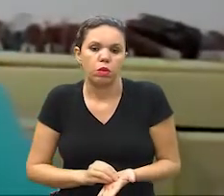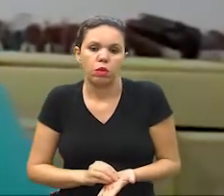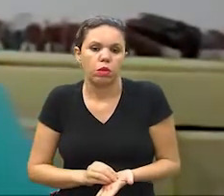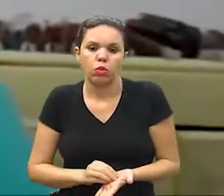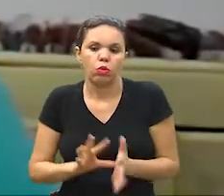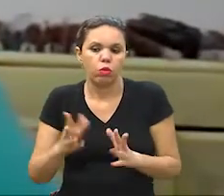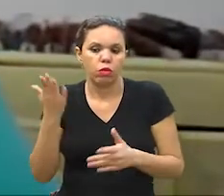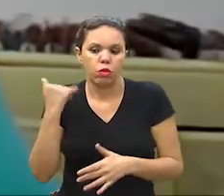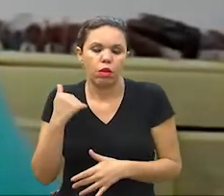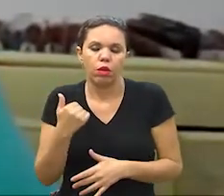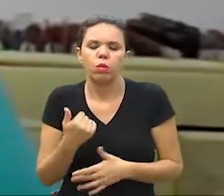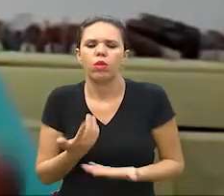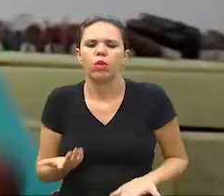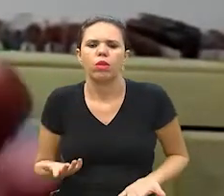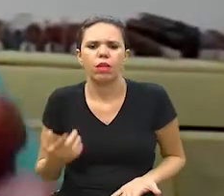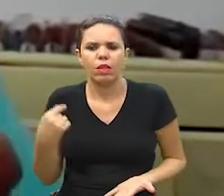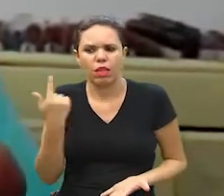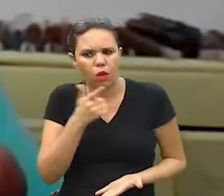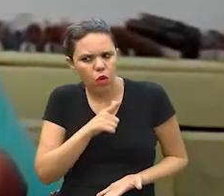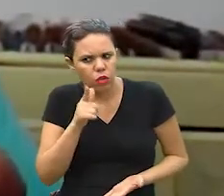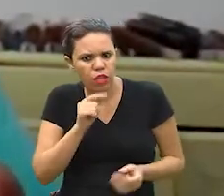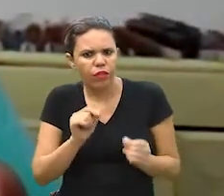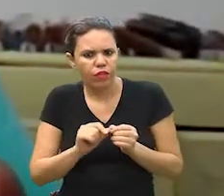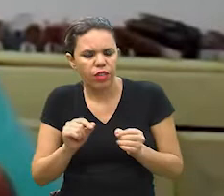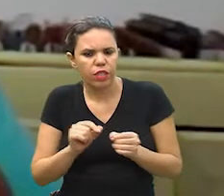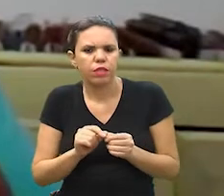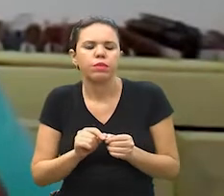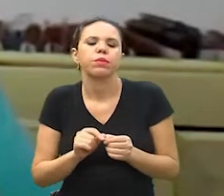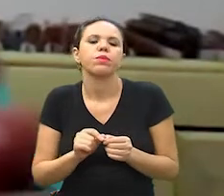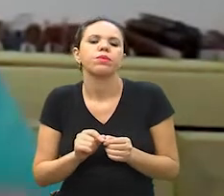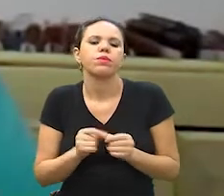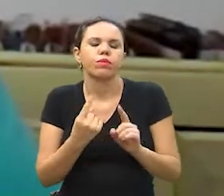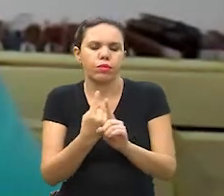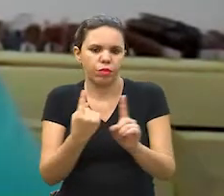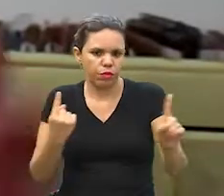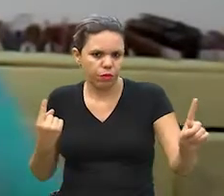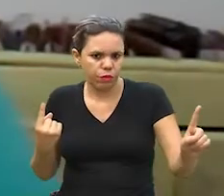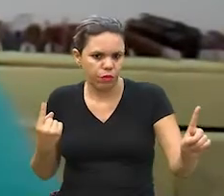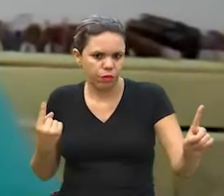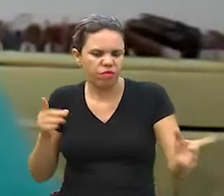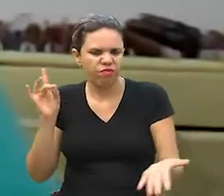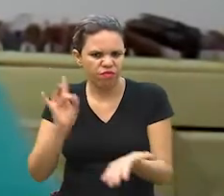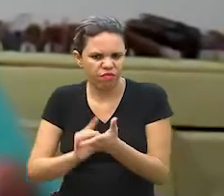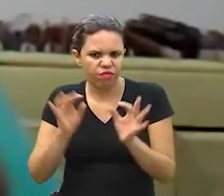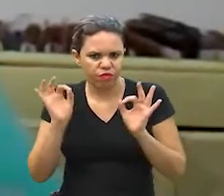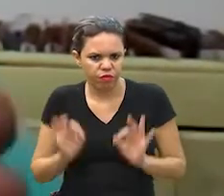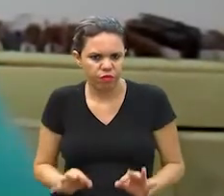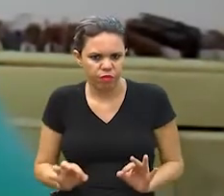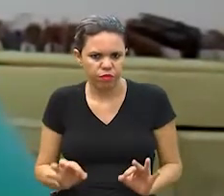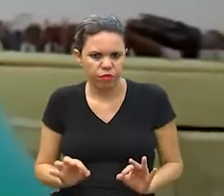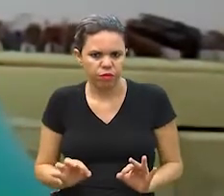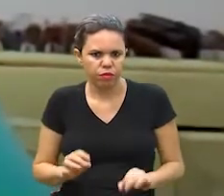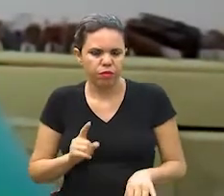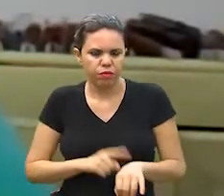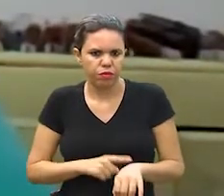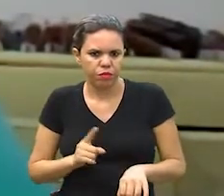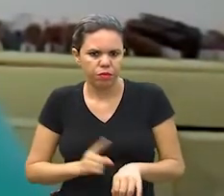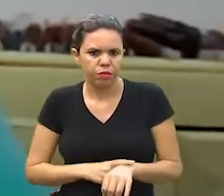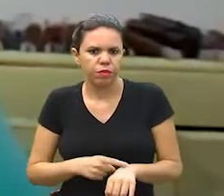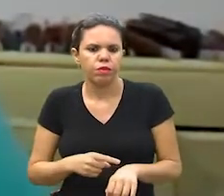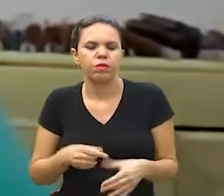todo mundo. Então, se a gente consegue fazer um distanciamento bem feito, num espaço de